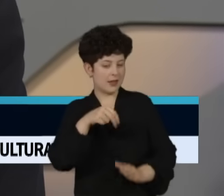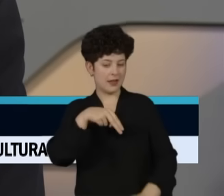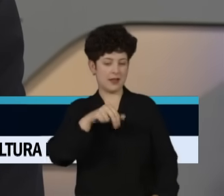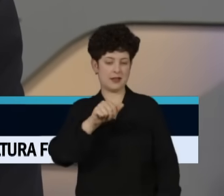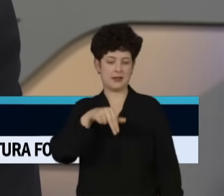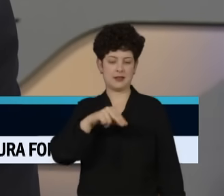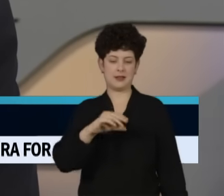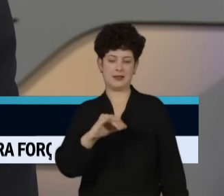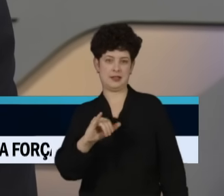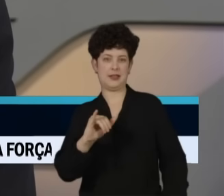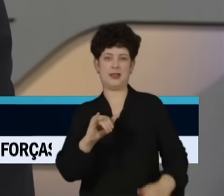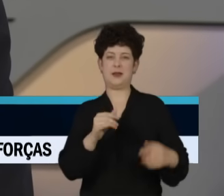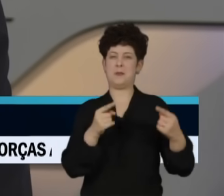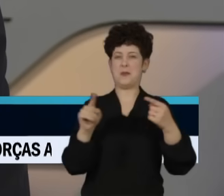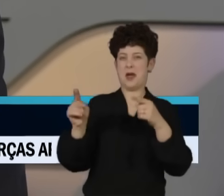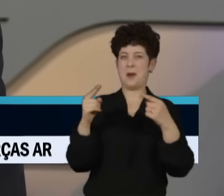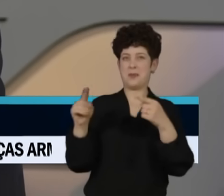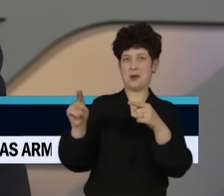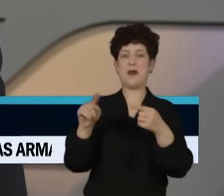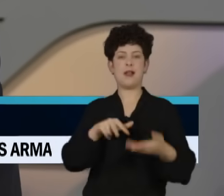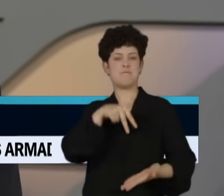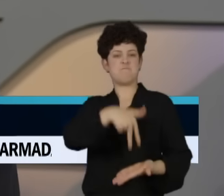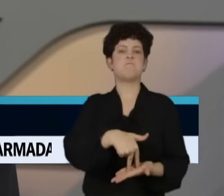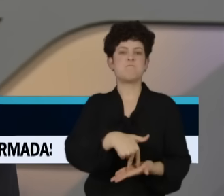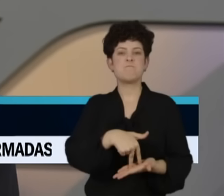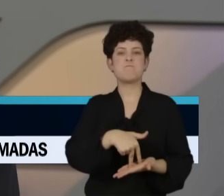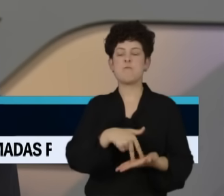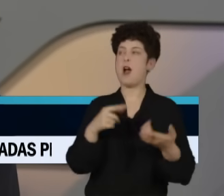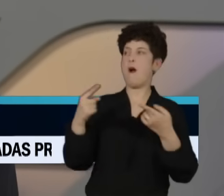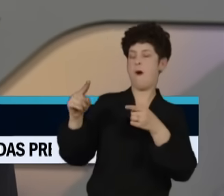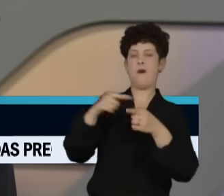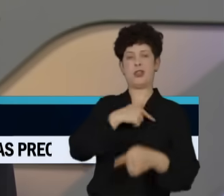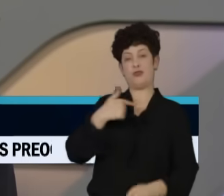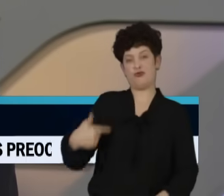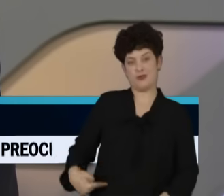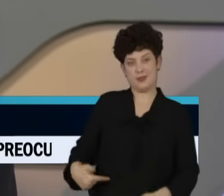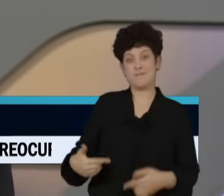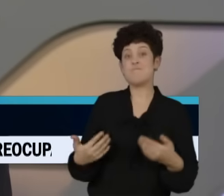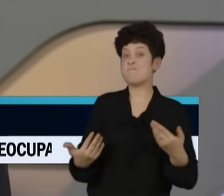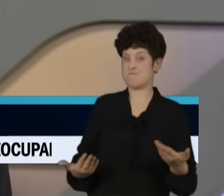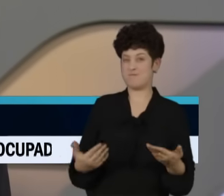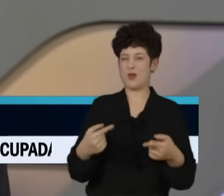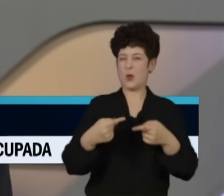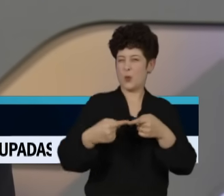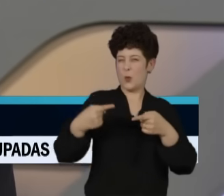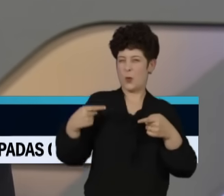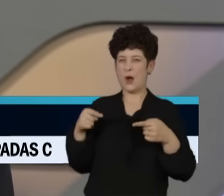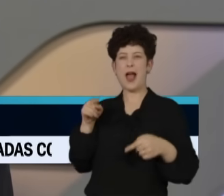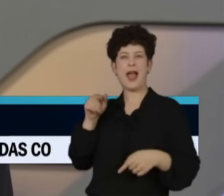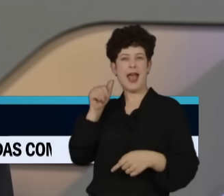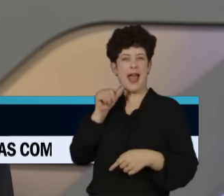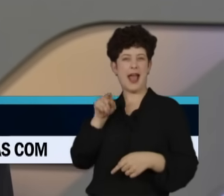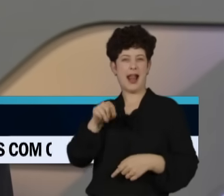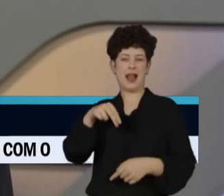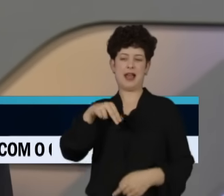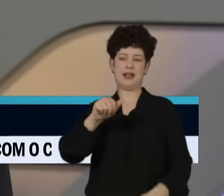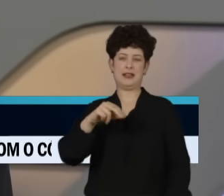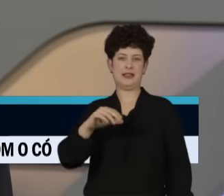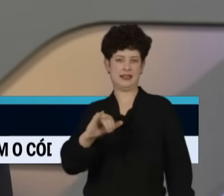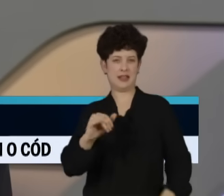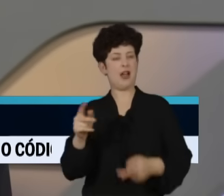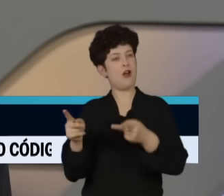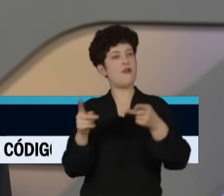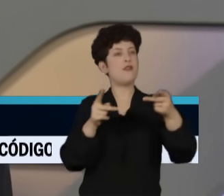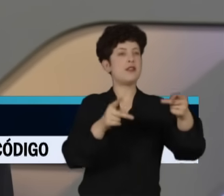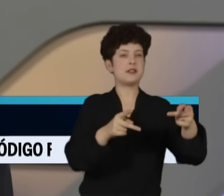Pelose marca a posição em relação à China. Eh, recentemente ela foi a em uma